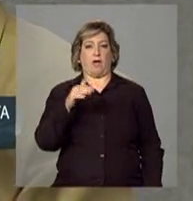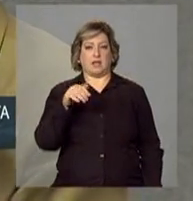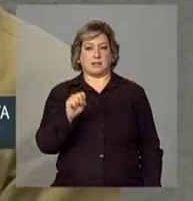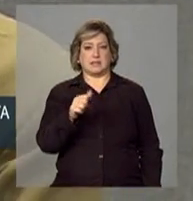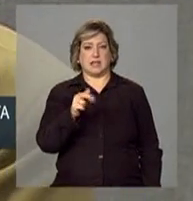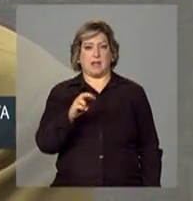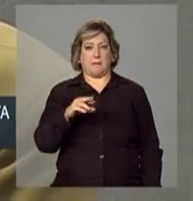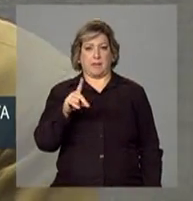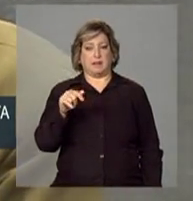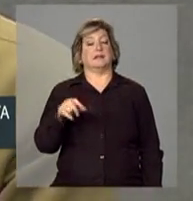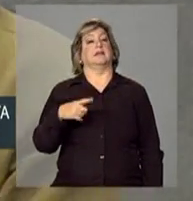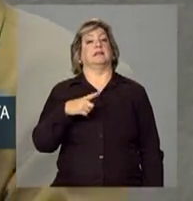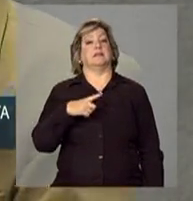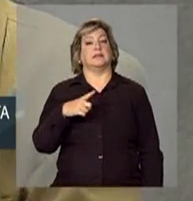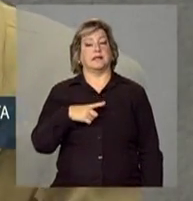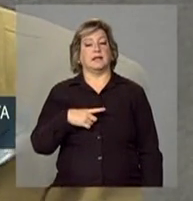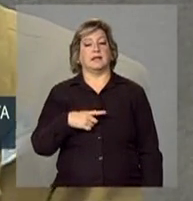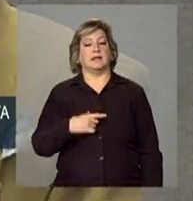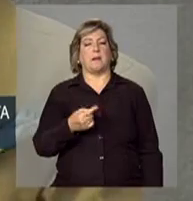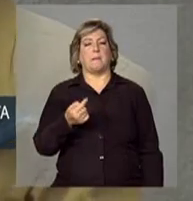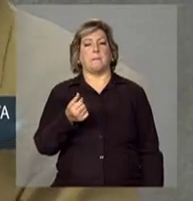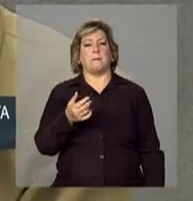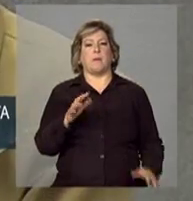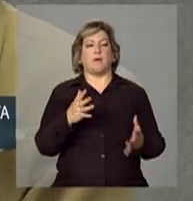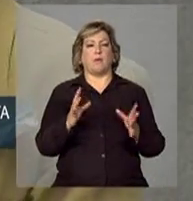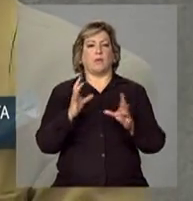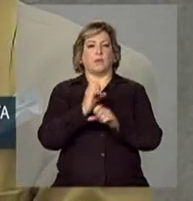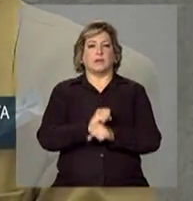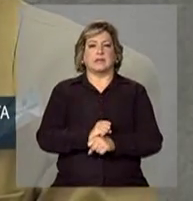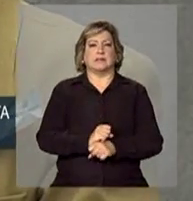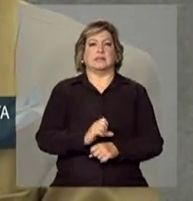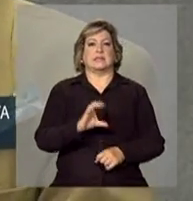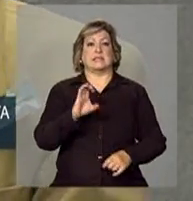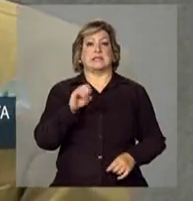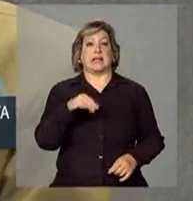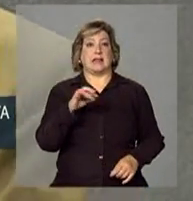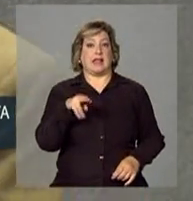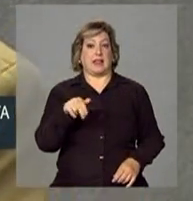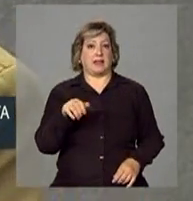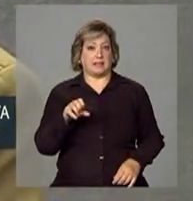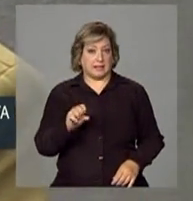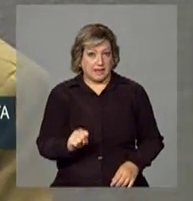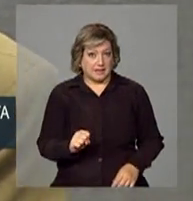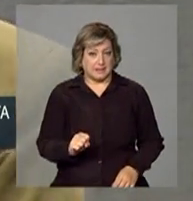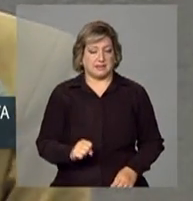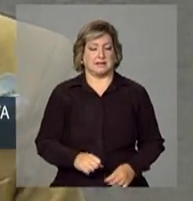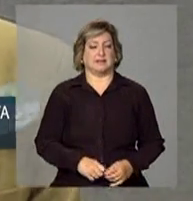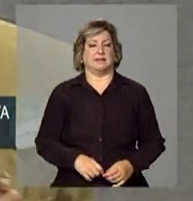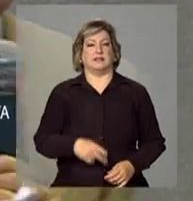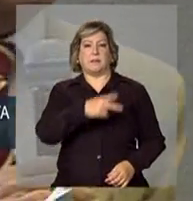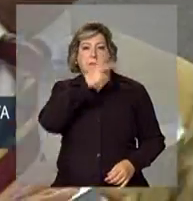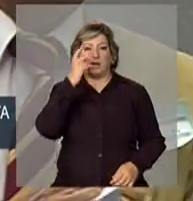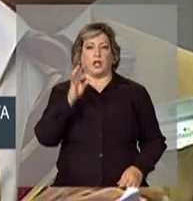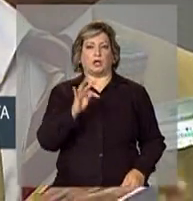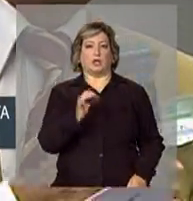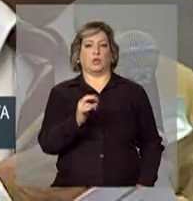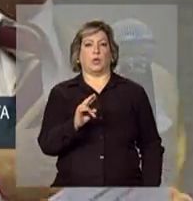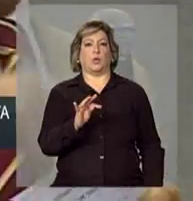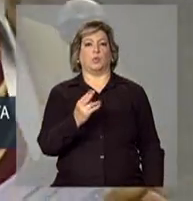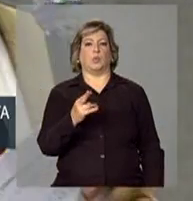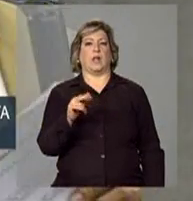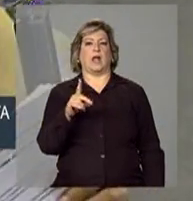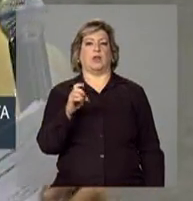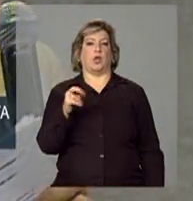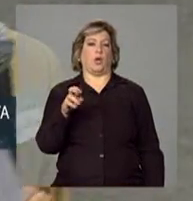poucas centenas de sequestradores, torturadores e assassinos. Poucas centenas. Agora,